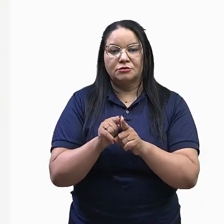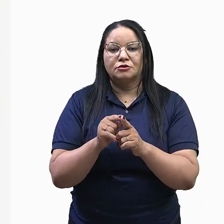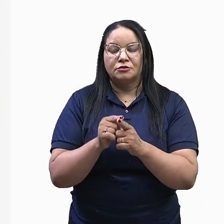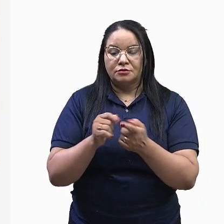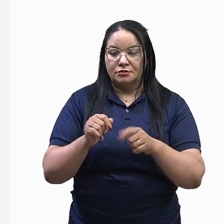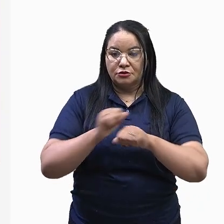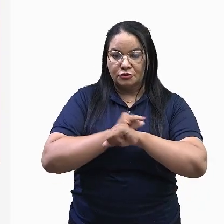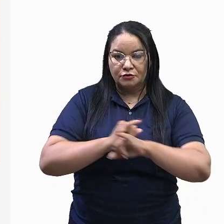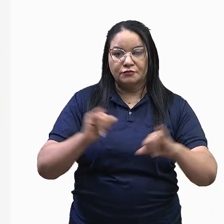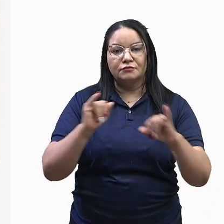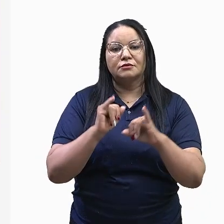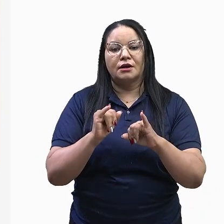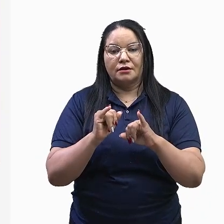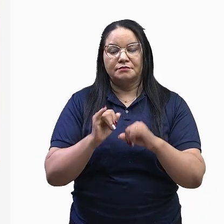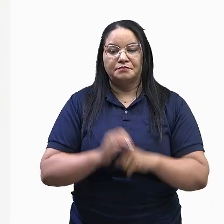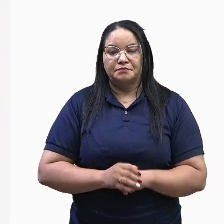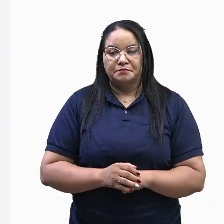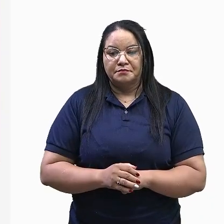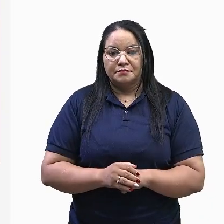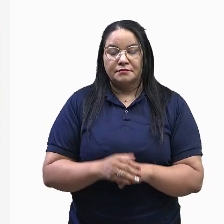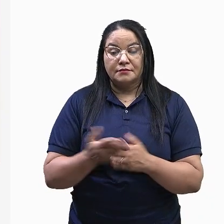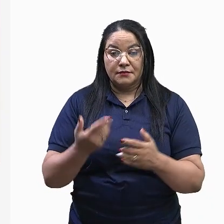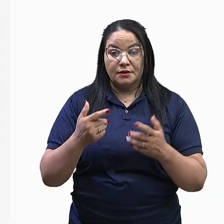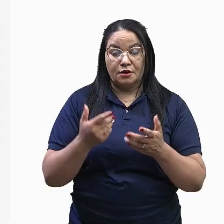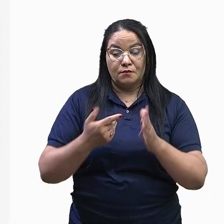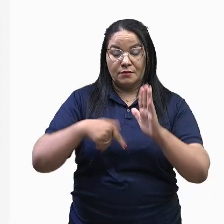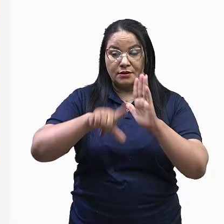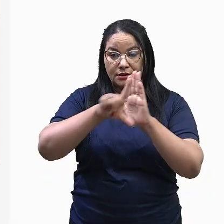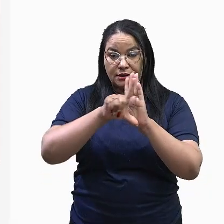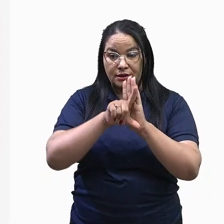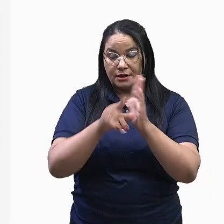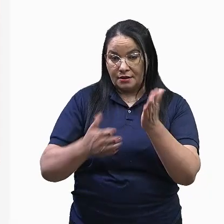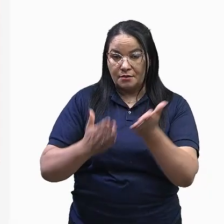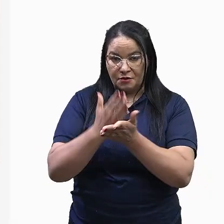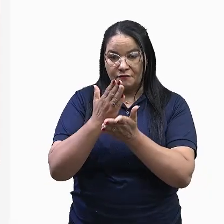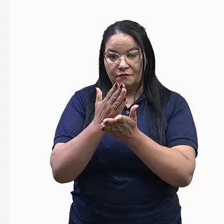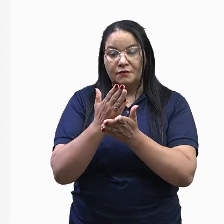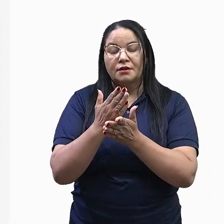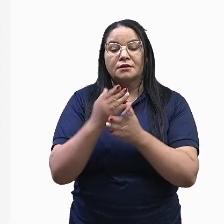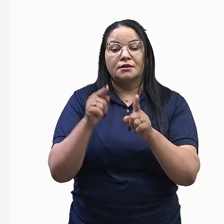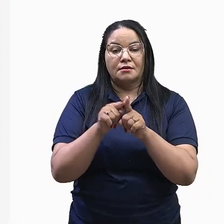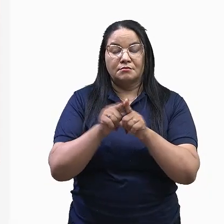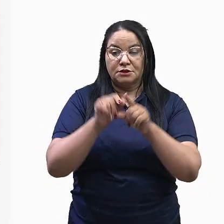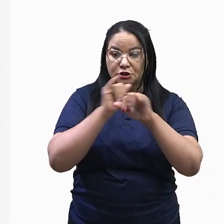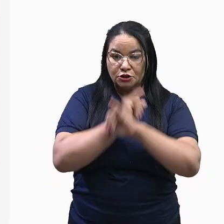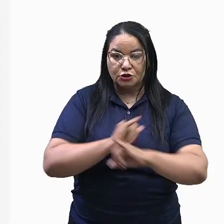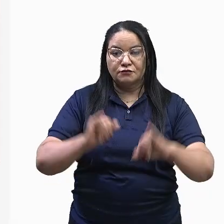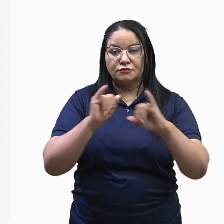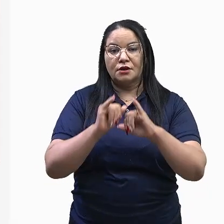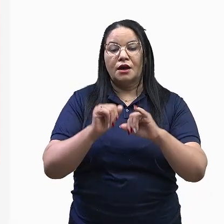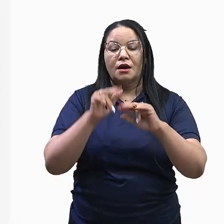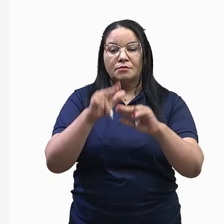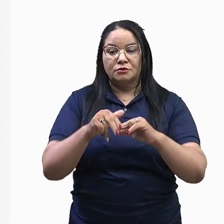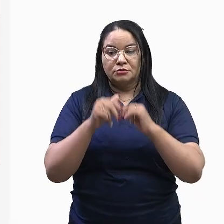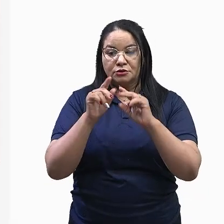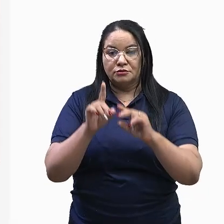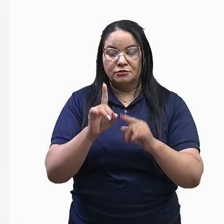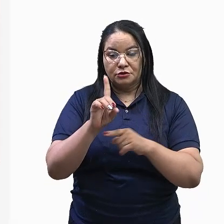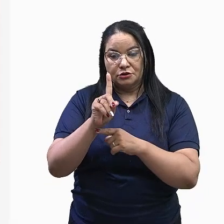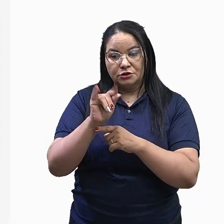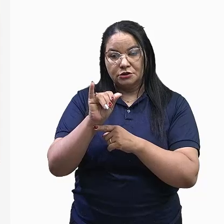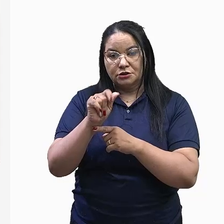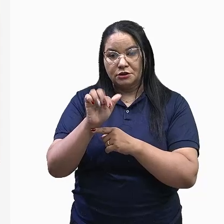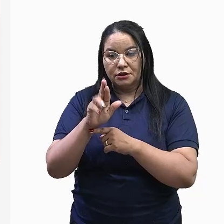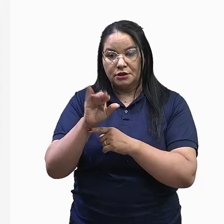oficialmente. Então, essas leis, quando elas são aprovadas, elas são divulgadas através do Diário